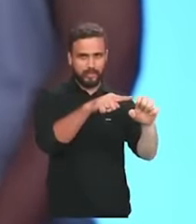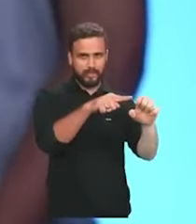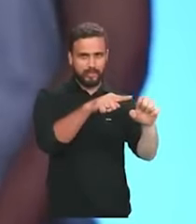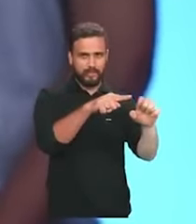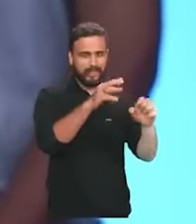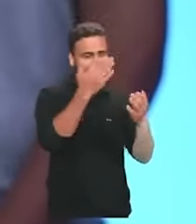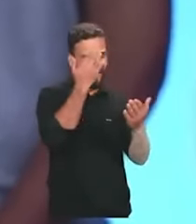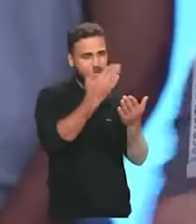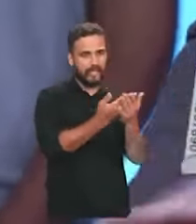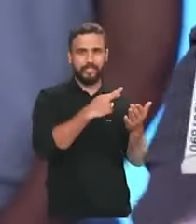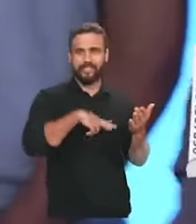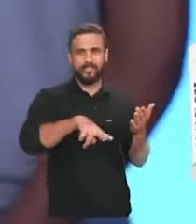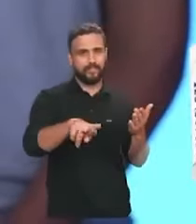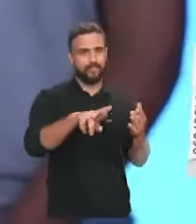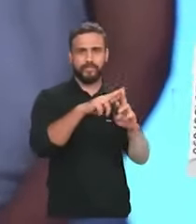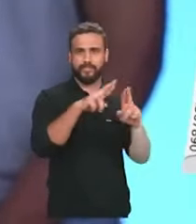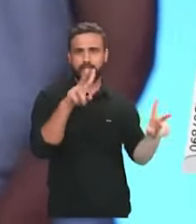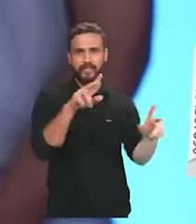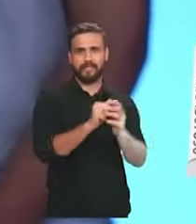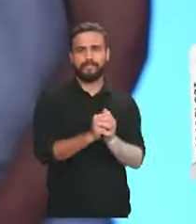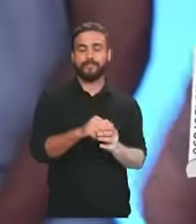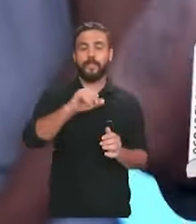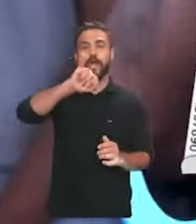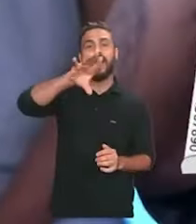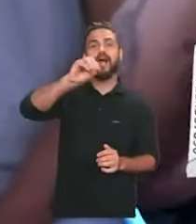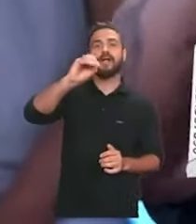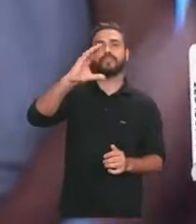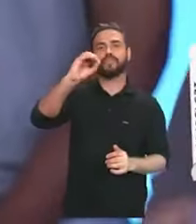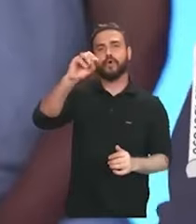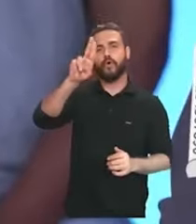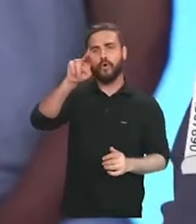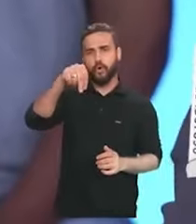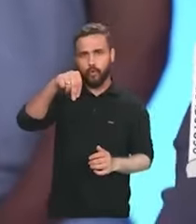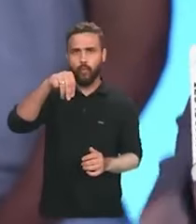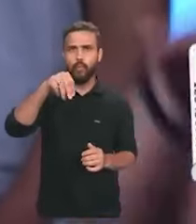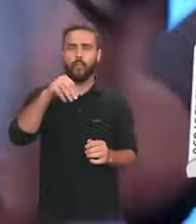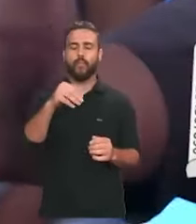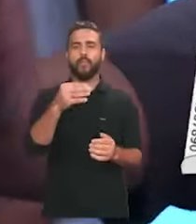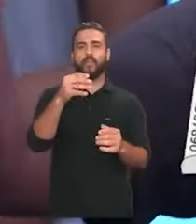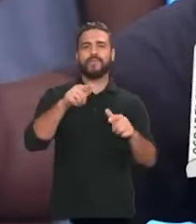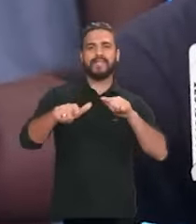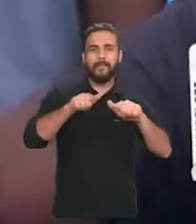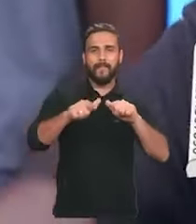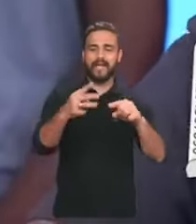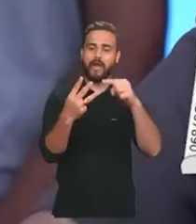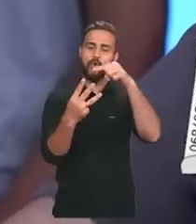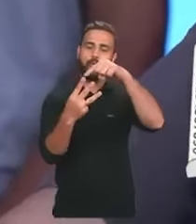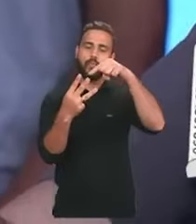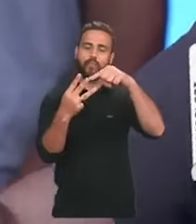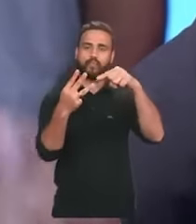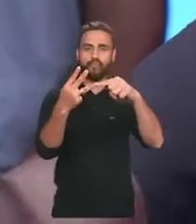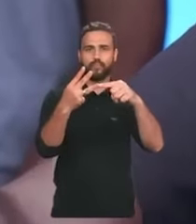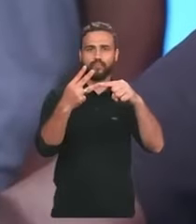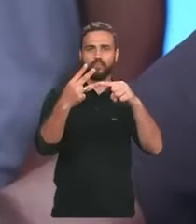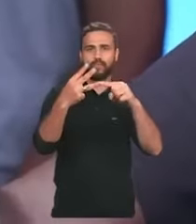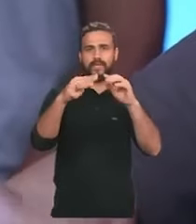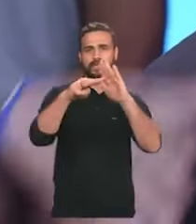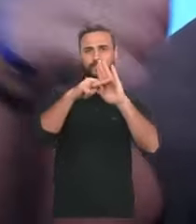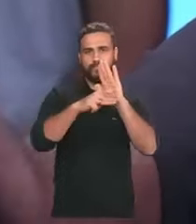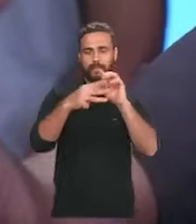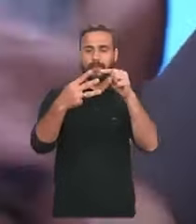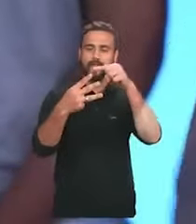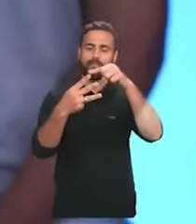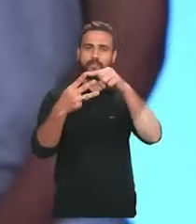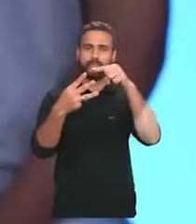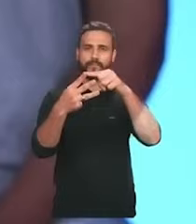nós temos ação. A Jocum trabalha com três pilares: evangelismo, formação e trabalho de socorro e